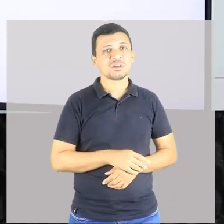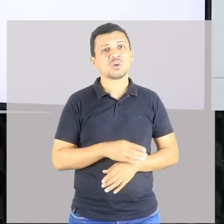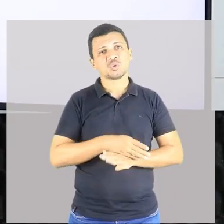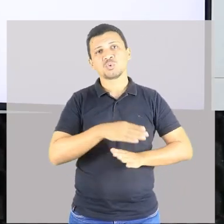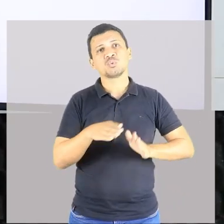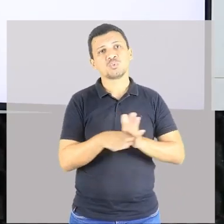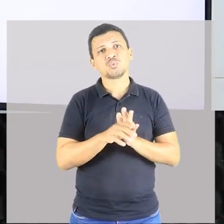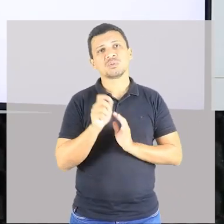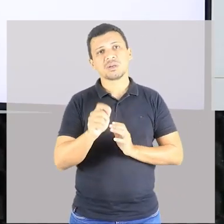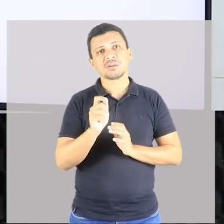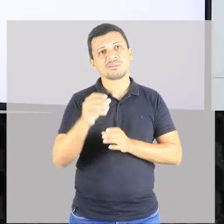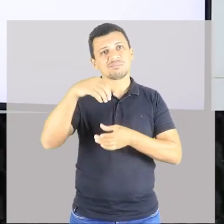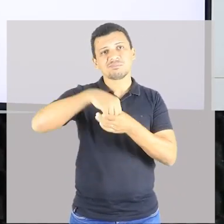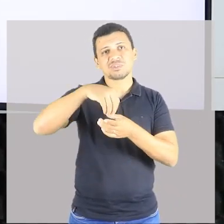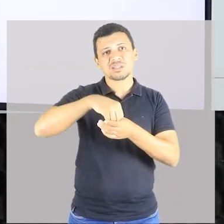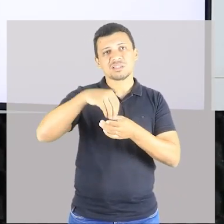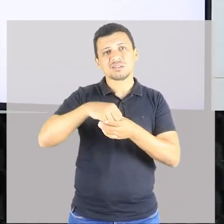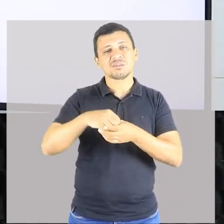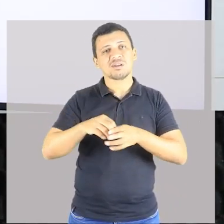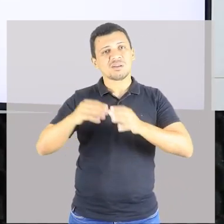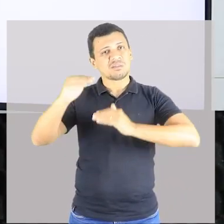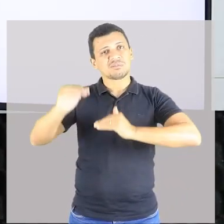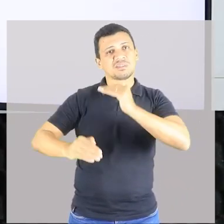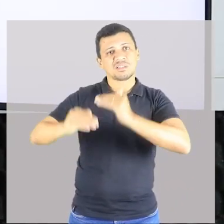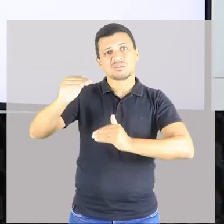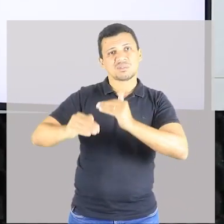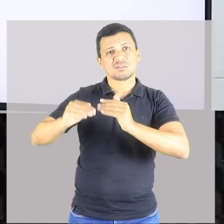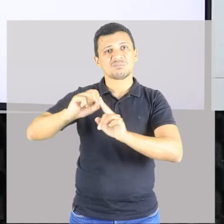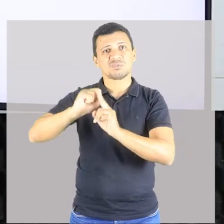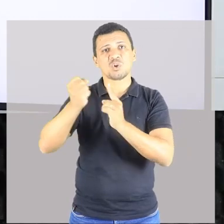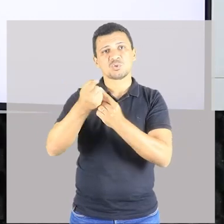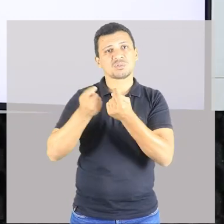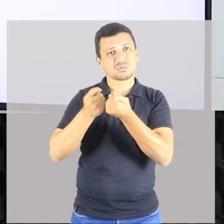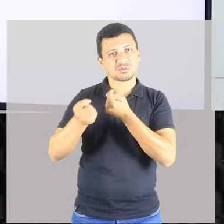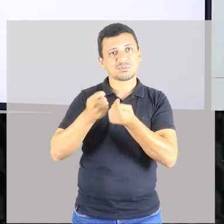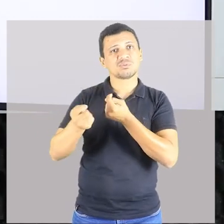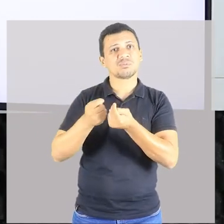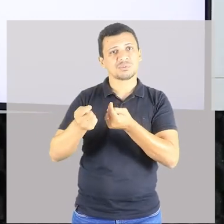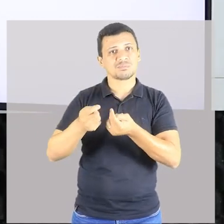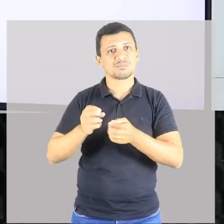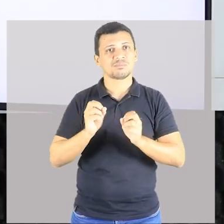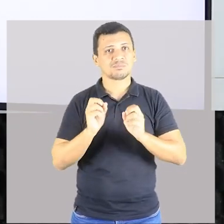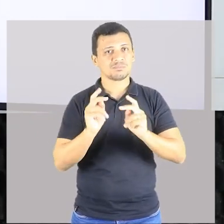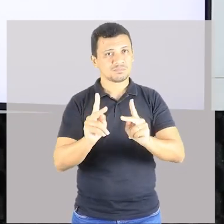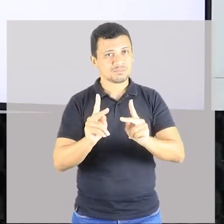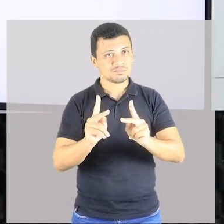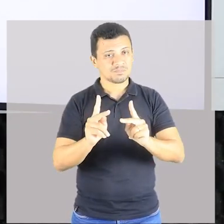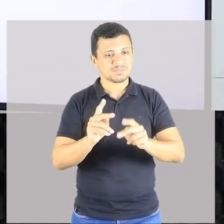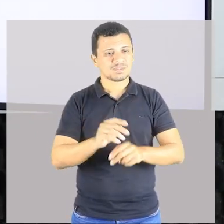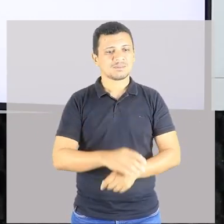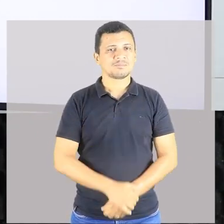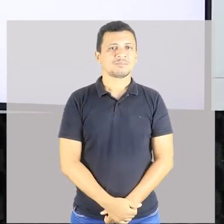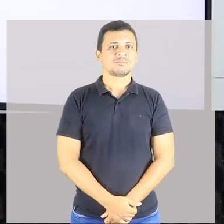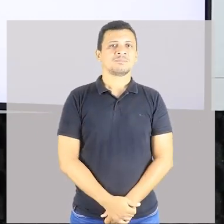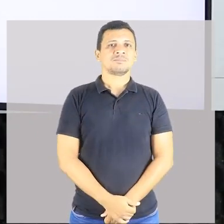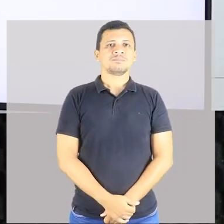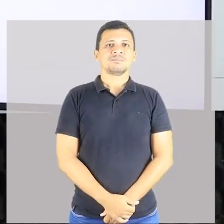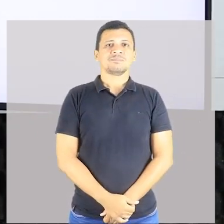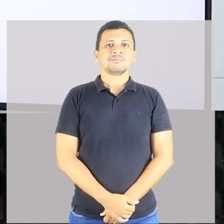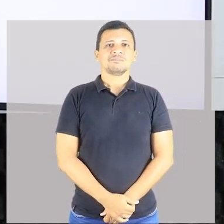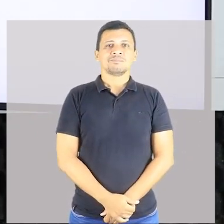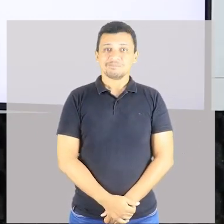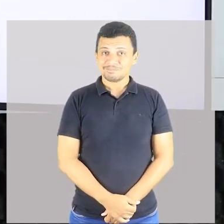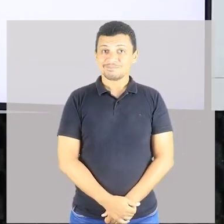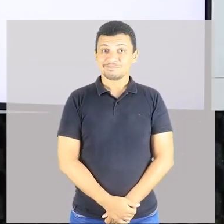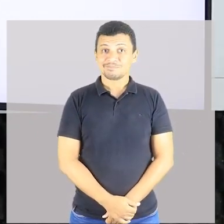das desigualdades socioeconômicas e são potencializadas pelo processo da globalização. Fechou? Que coisa